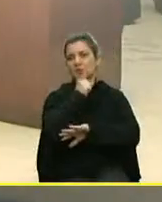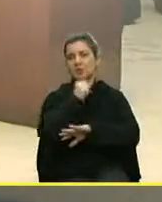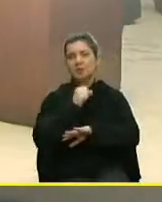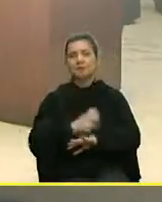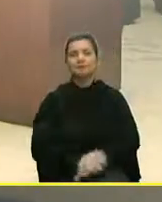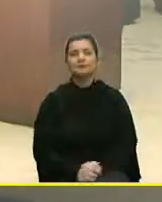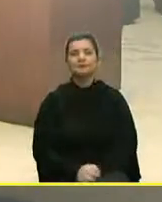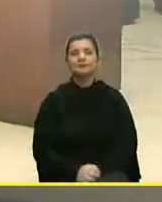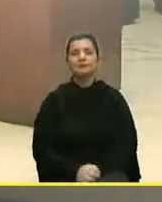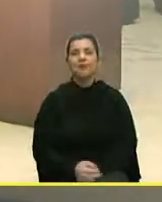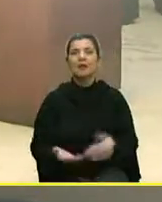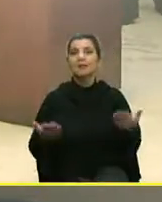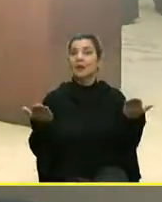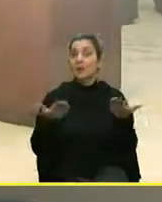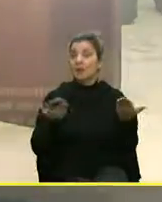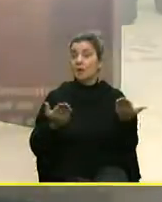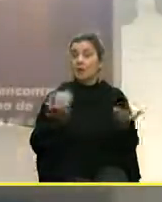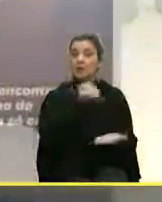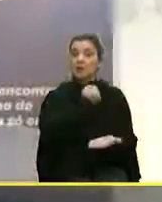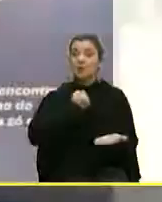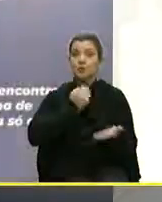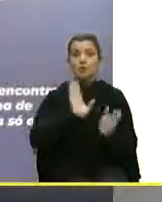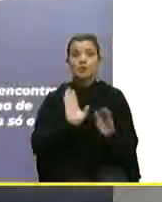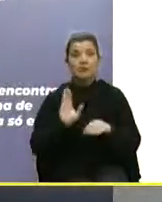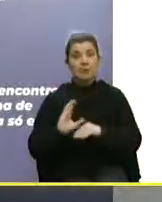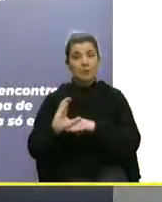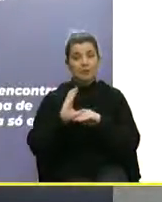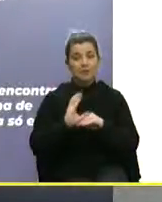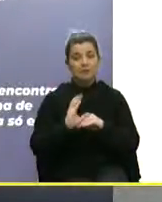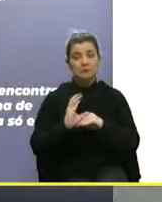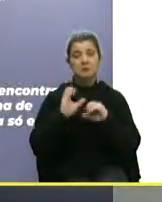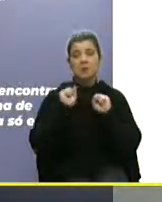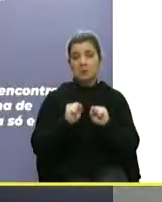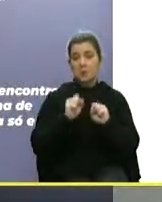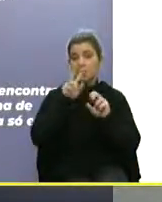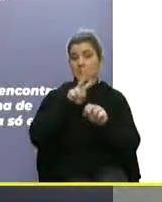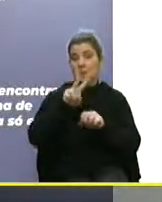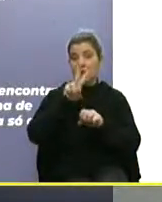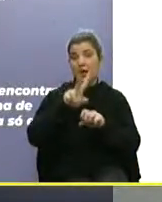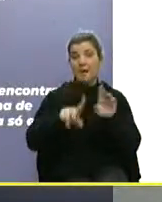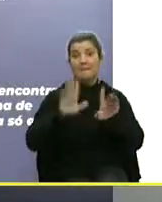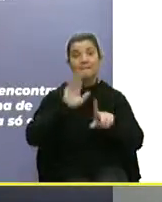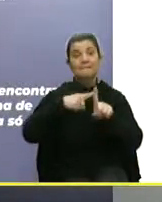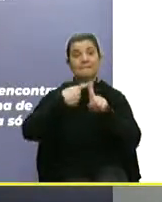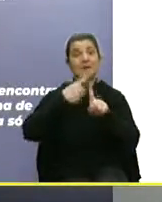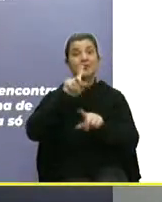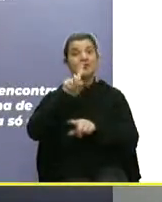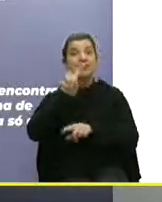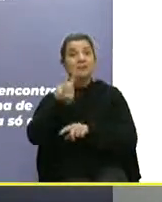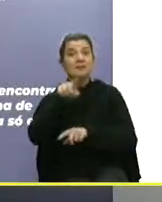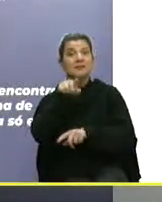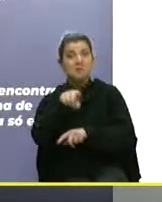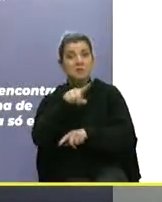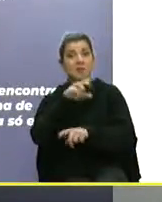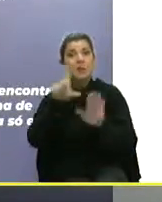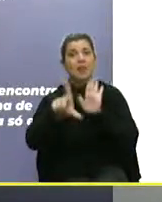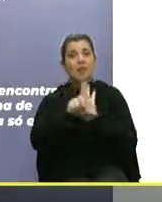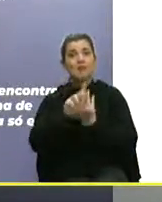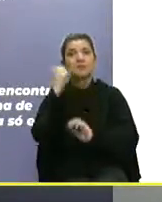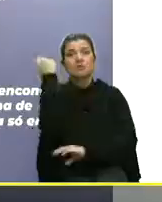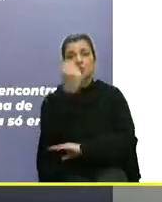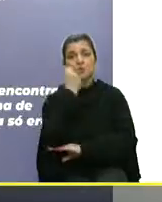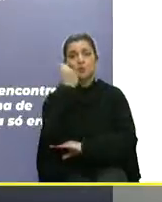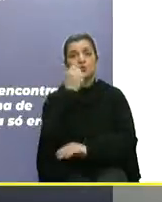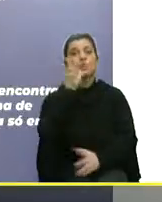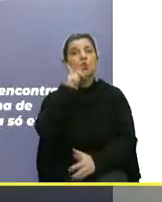live por favor é e aqui em todas as da comissão como vocês podem ver mais de 15 mil leis o Rio Grande do Sul e nós conseguimos analisar durante